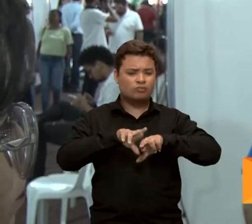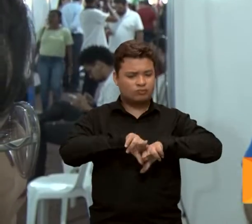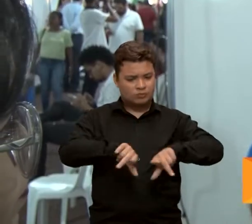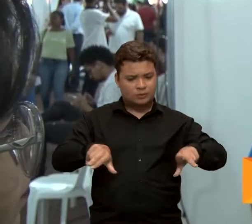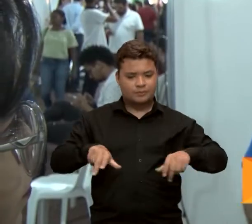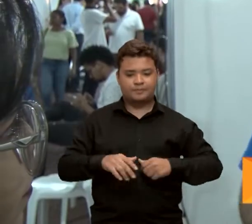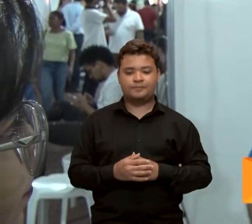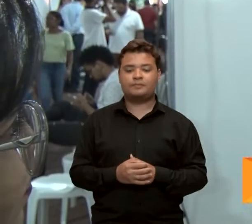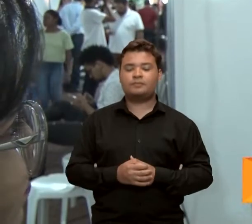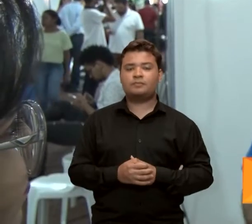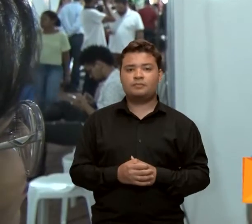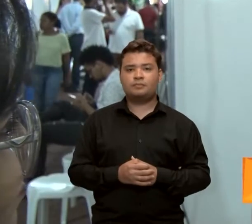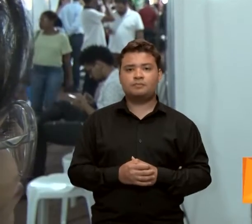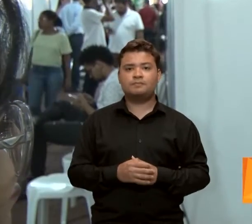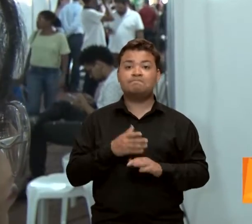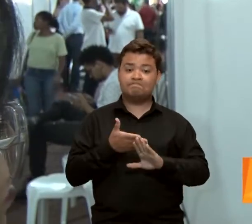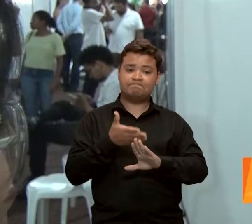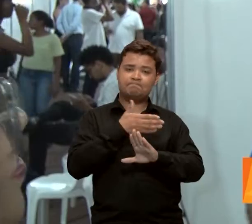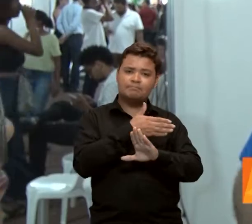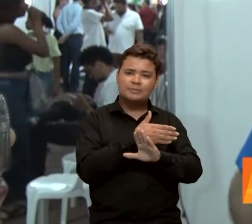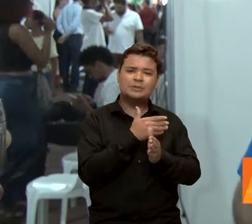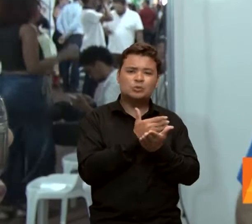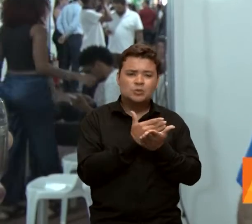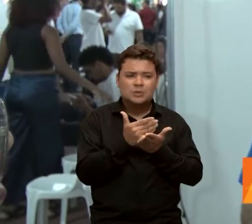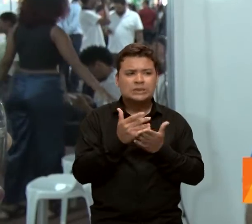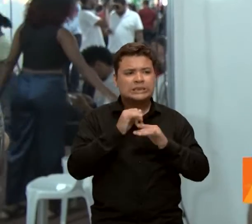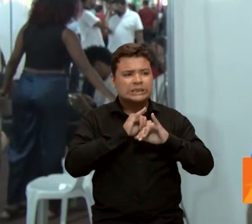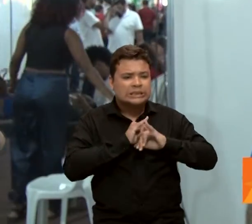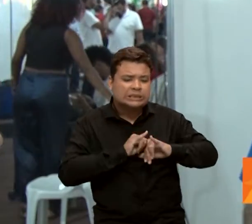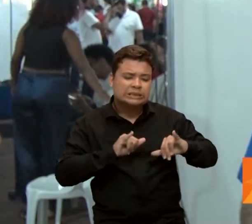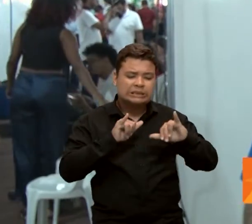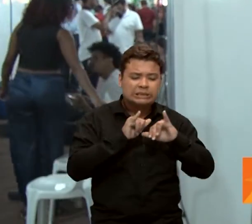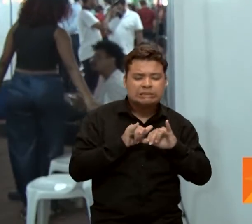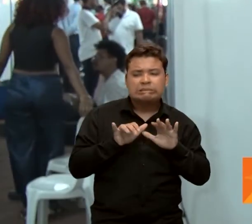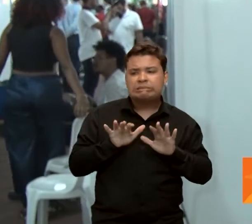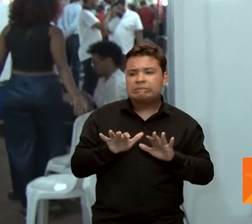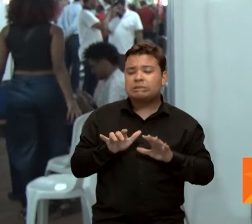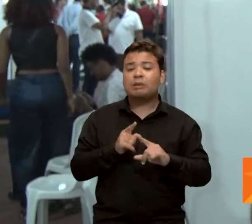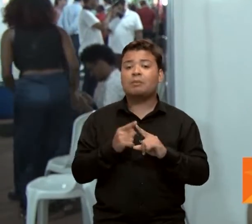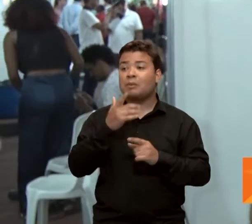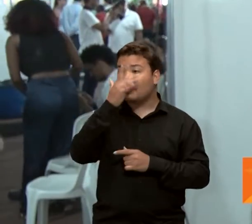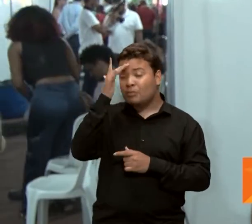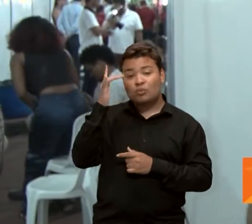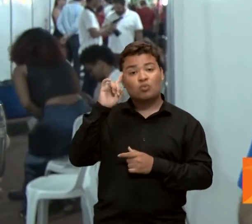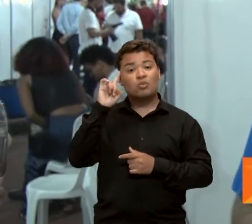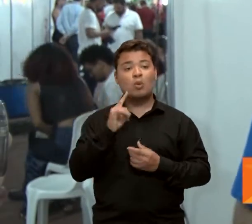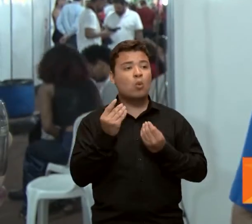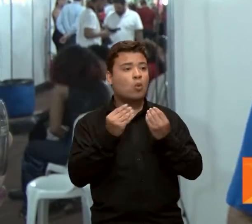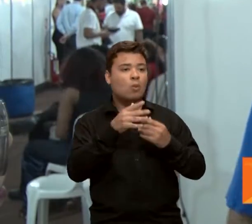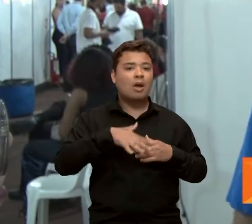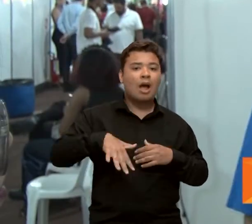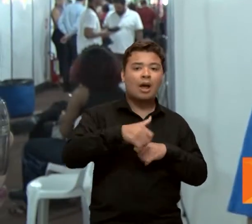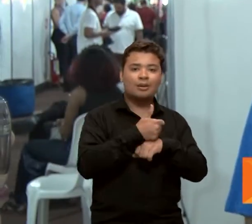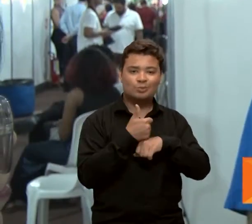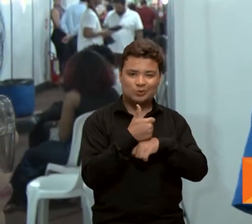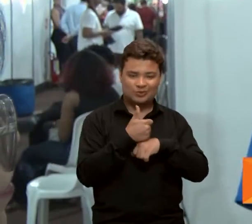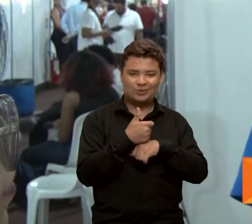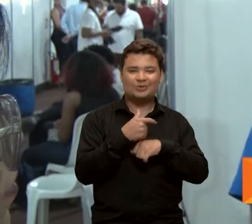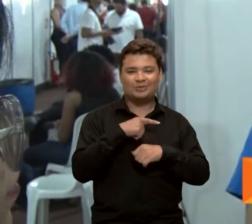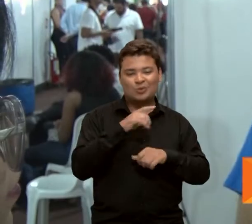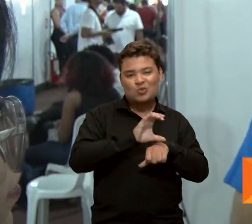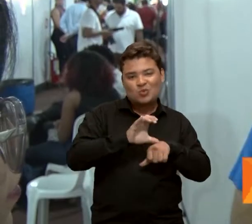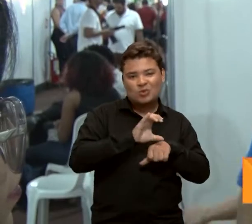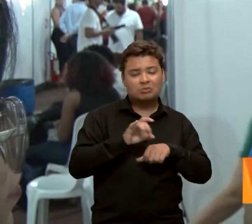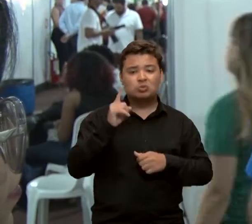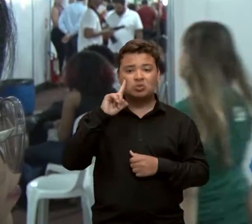Nos primeiros começou assim de forma tímida, né? Porque as pessoas não estavam familiarizadas com a educação profissional, ninguém pensava que poderia fazer